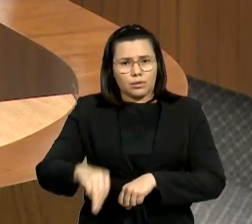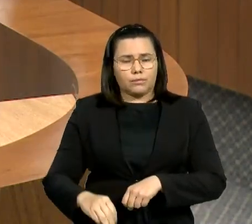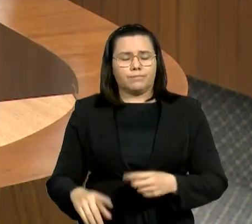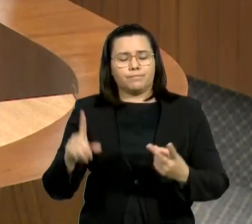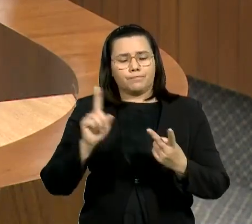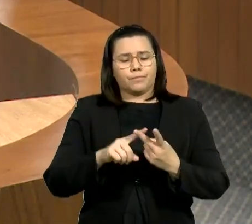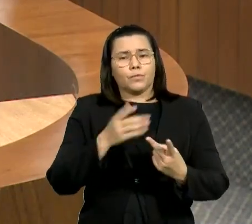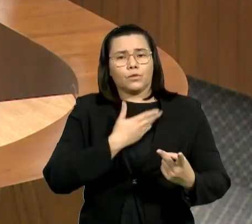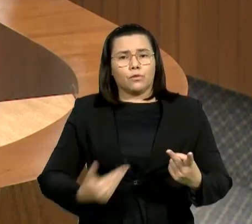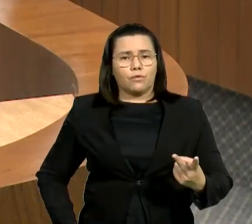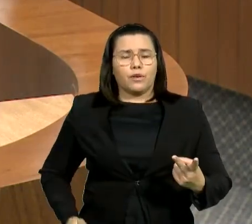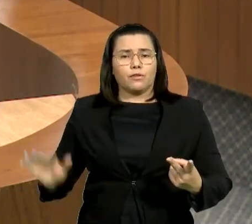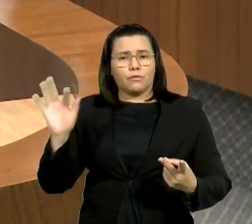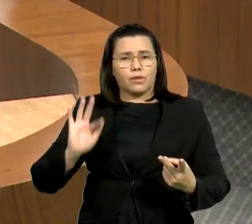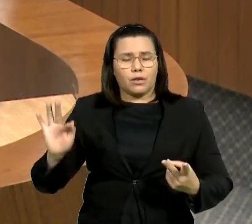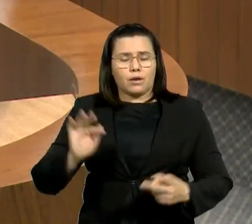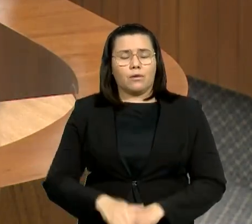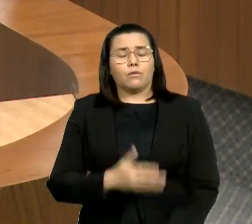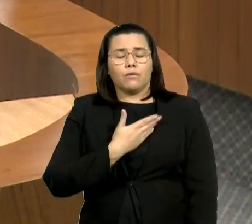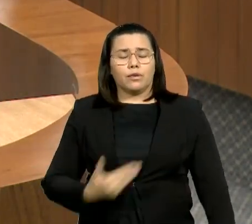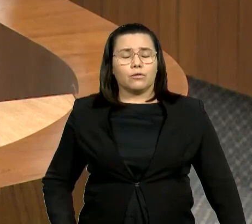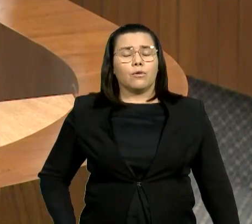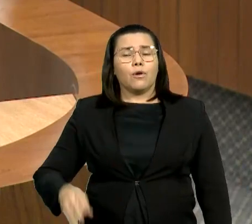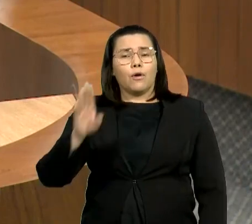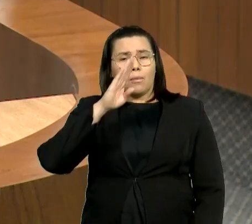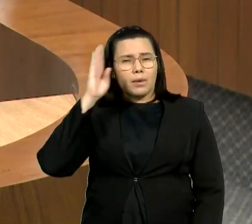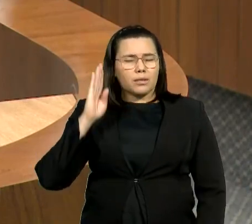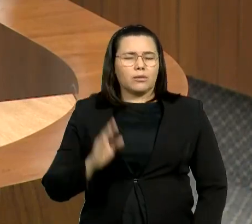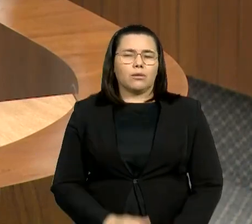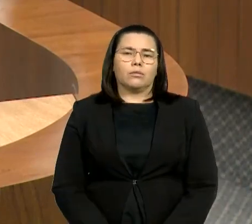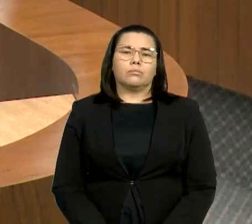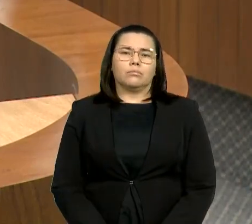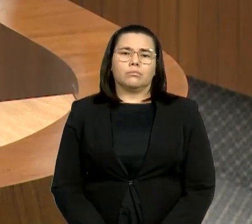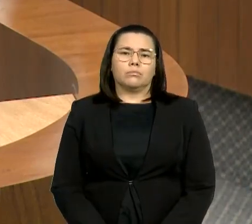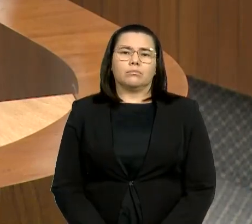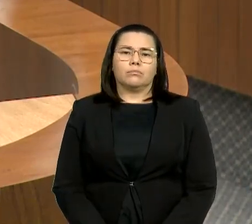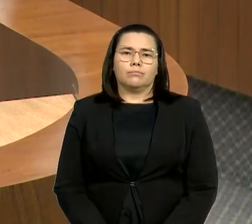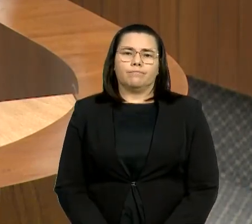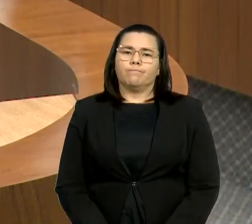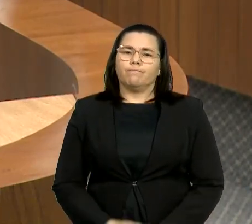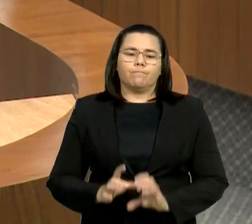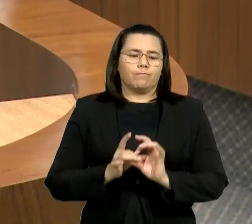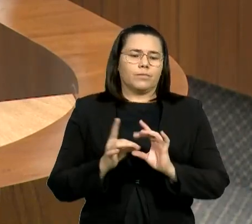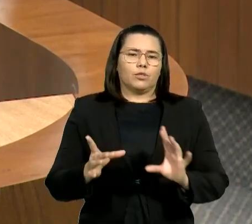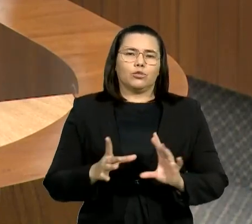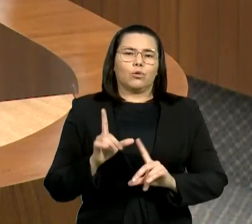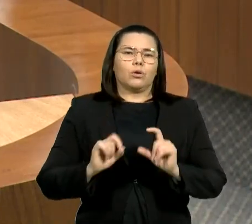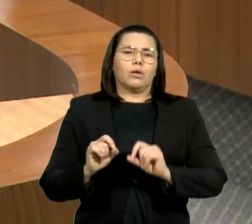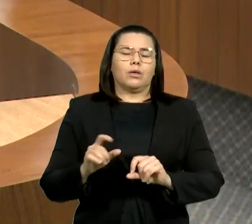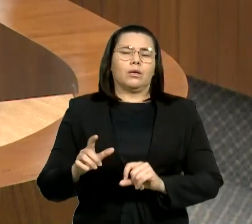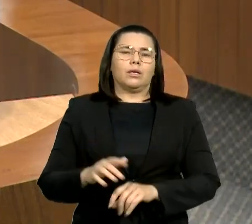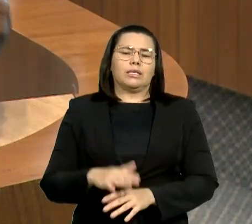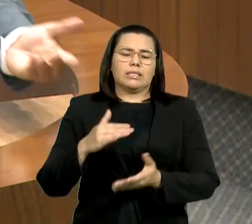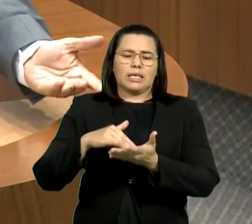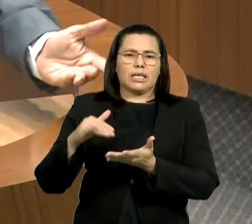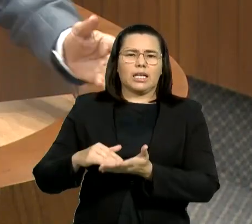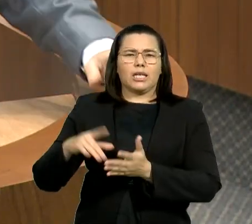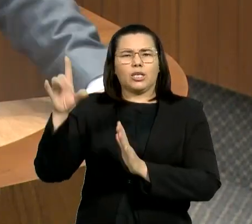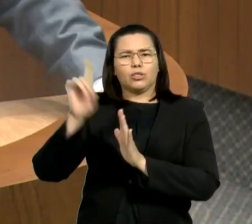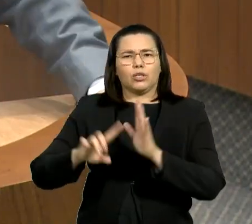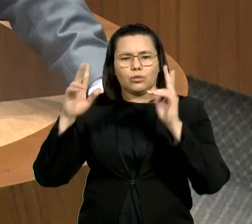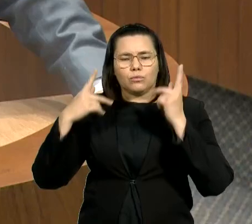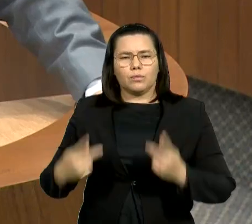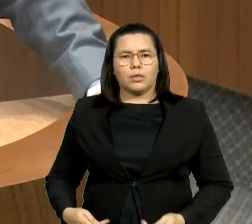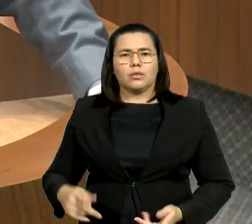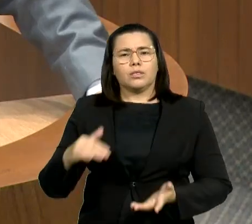Brandão disponibilizou toda a sua equipe técnica da Secretaria de Direitos Humanos, da